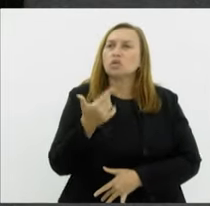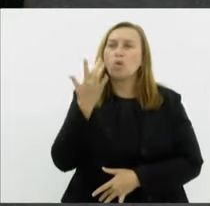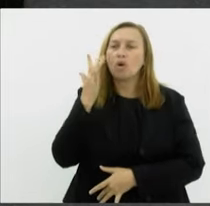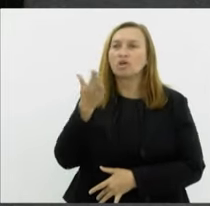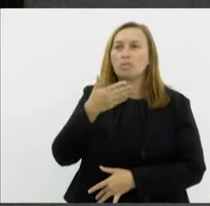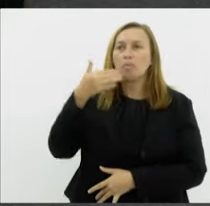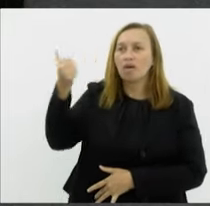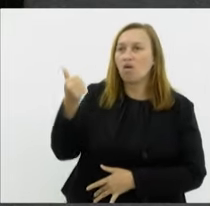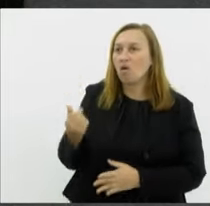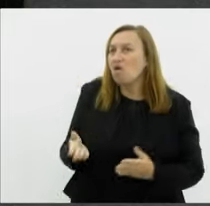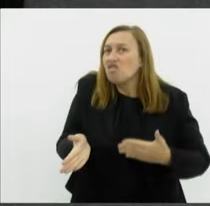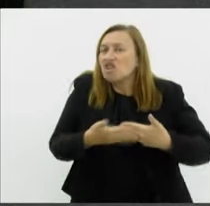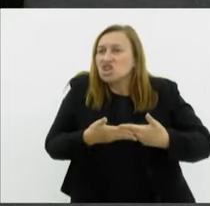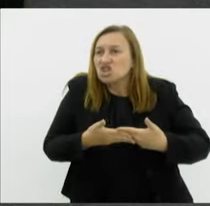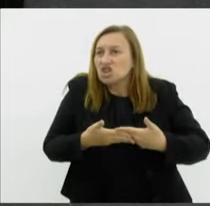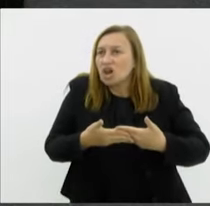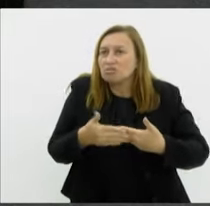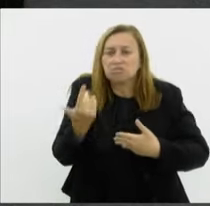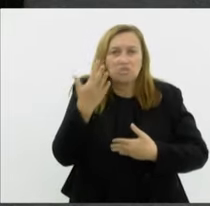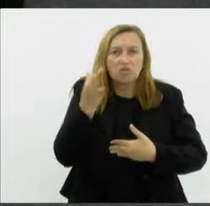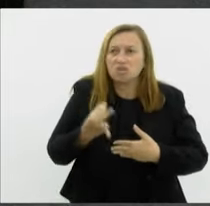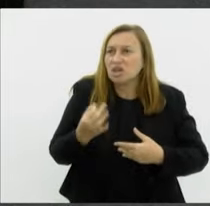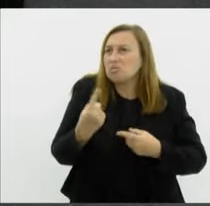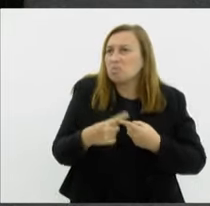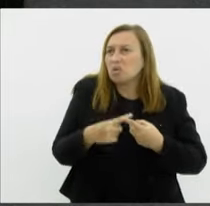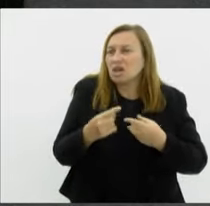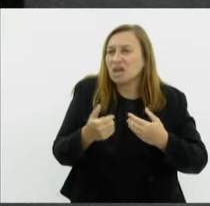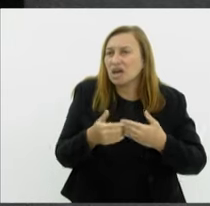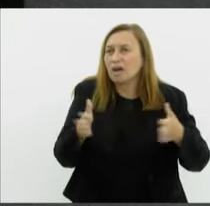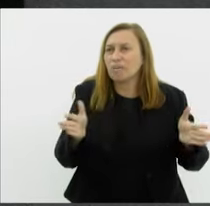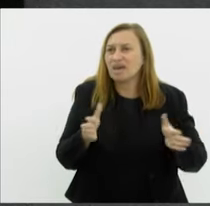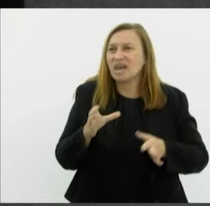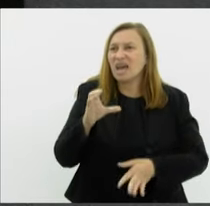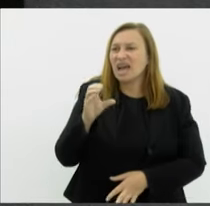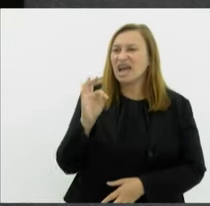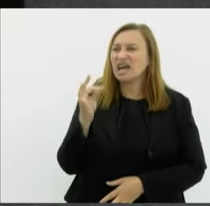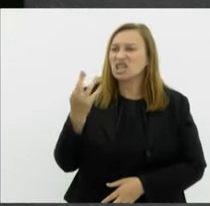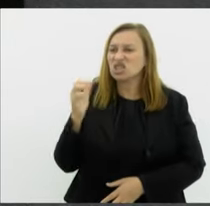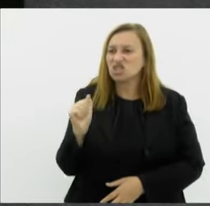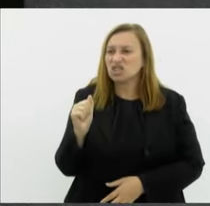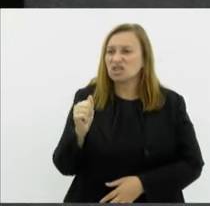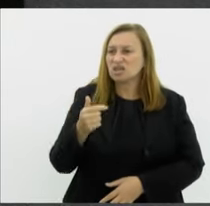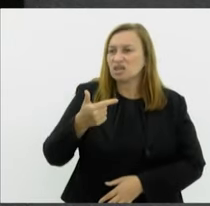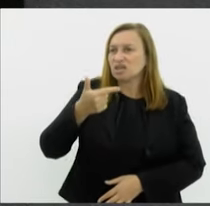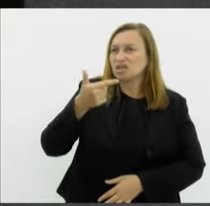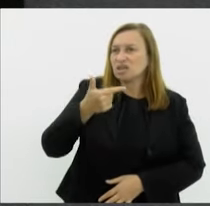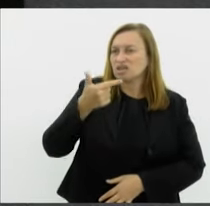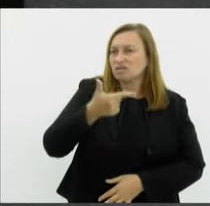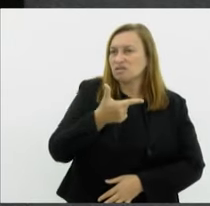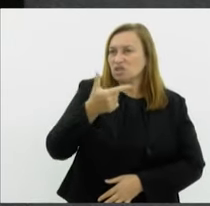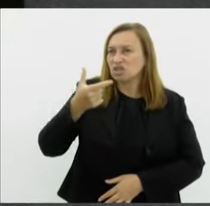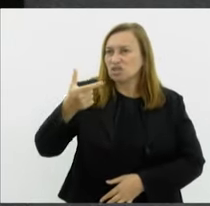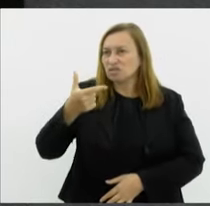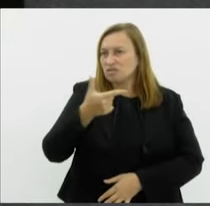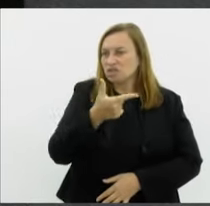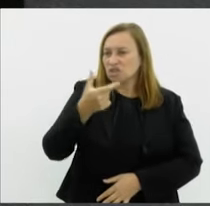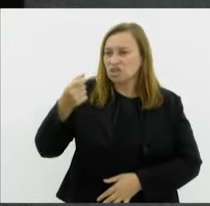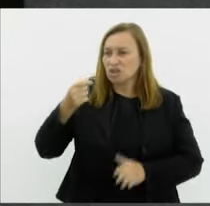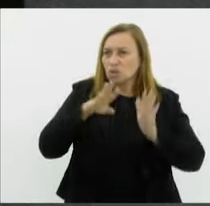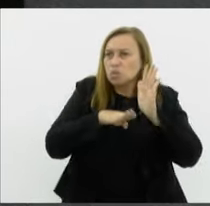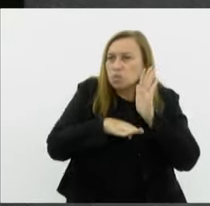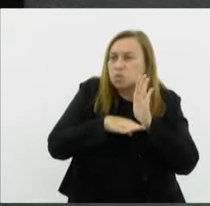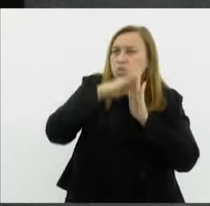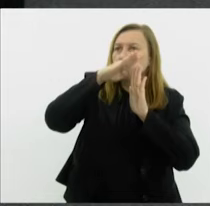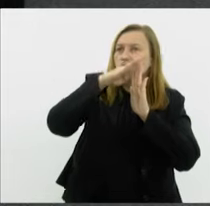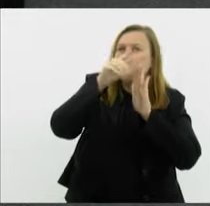fechado uma vez, não sei porque está aberto, é essa cantina no 20º andar. absolutamente desnecessária. Está sempre vazia,